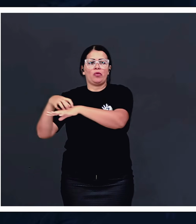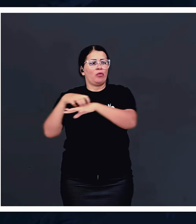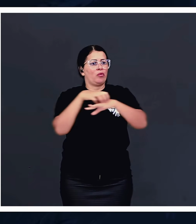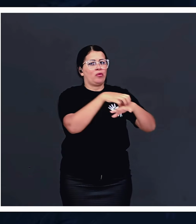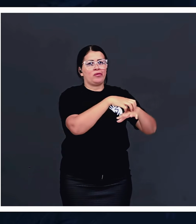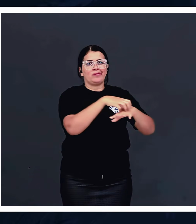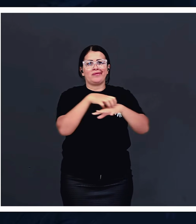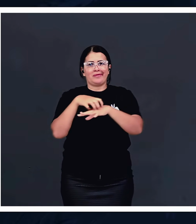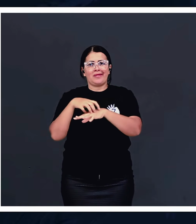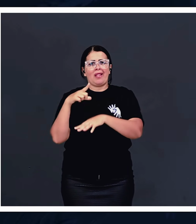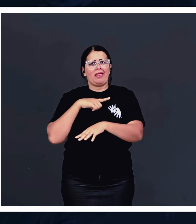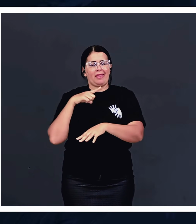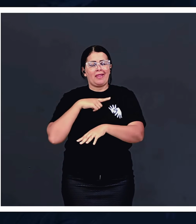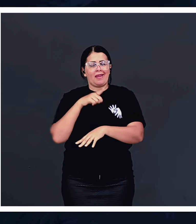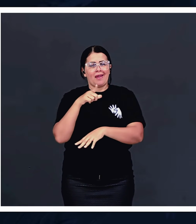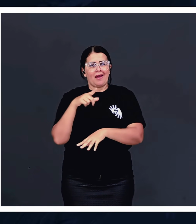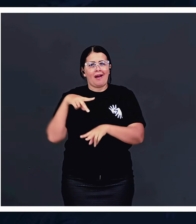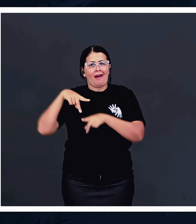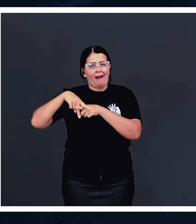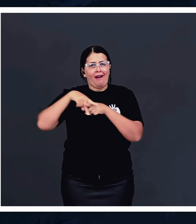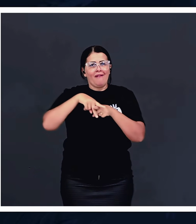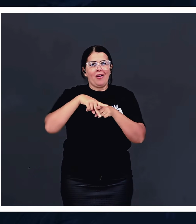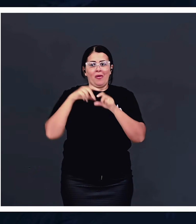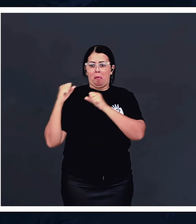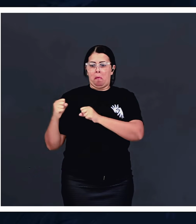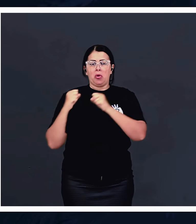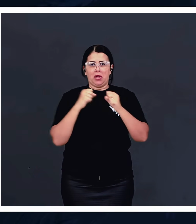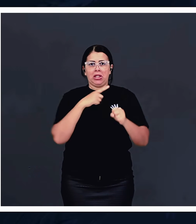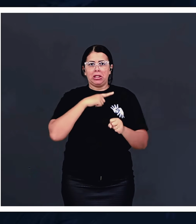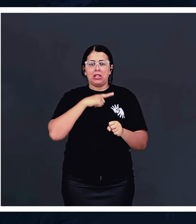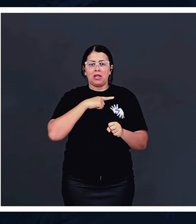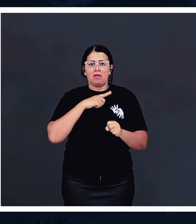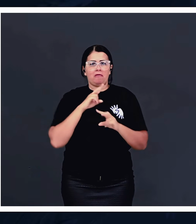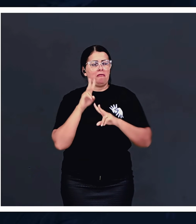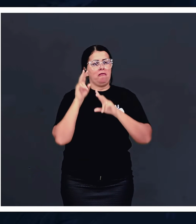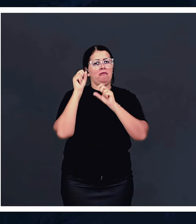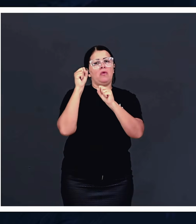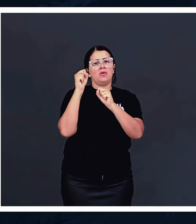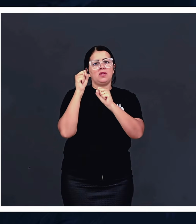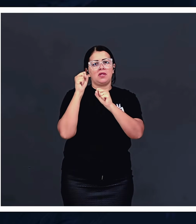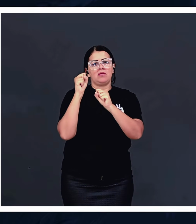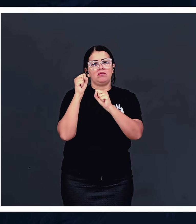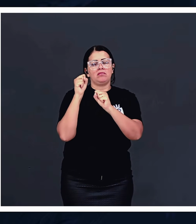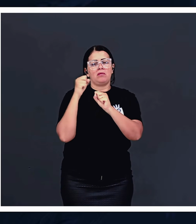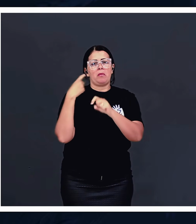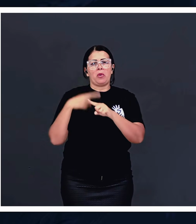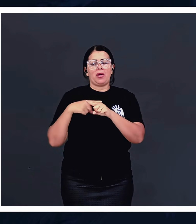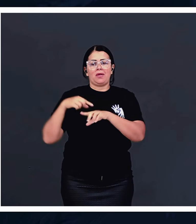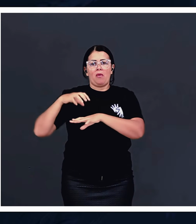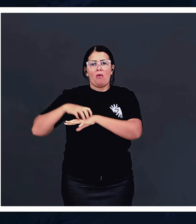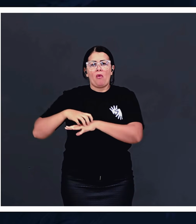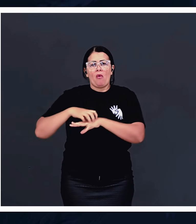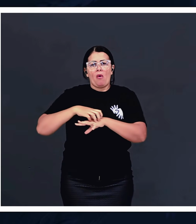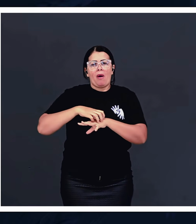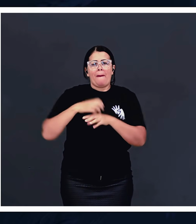lugares, quem tinha cavalo, poder, força, carregar